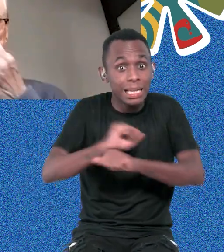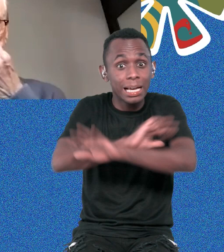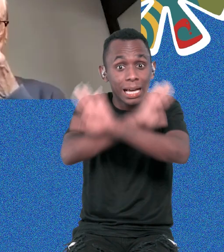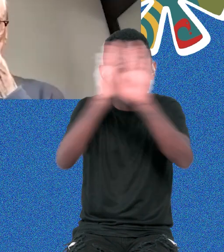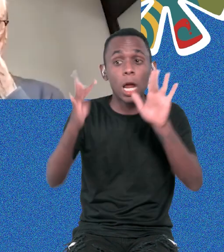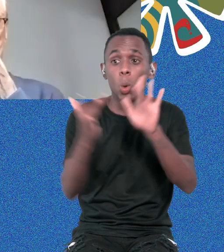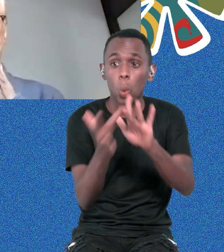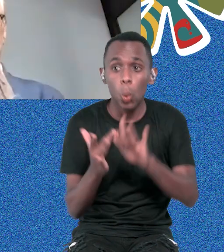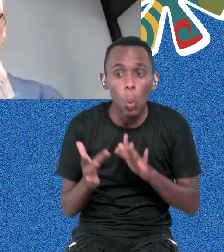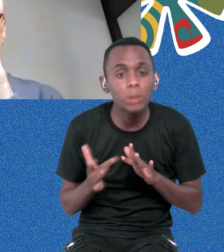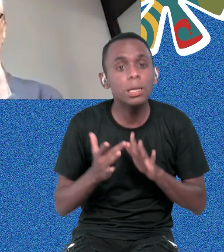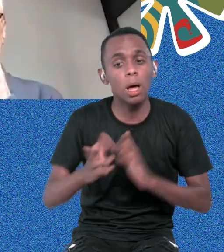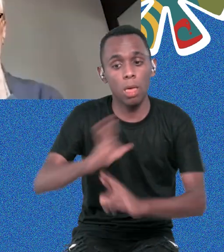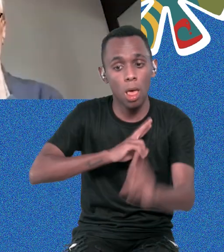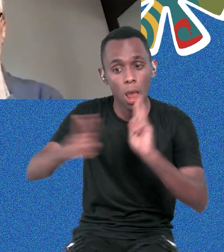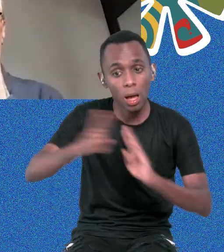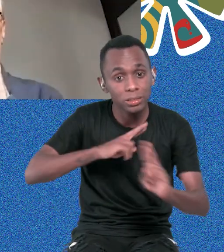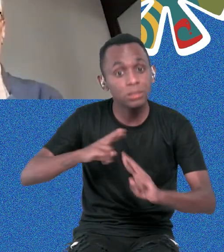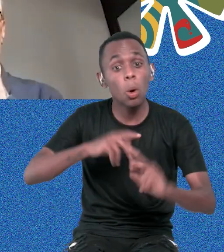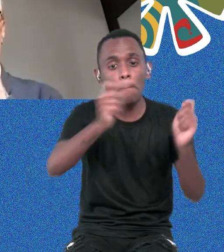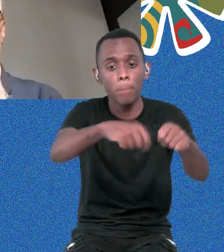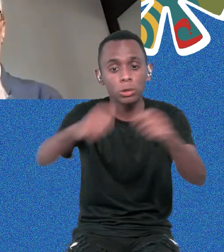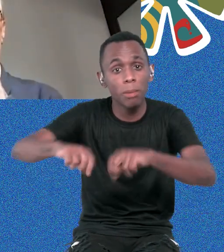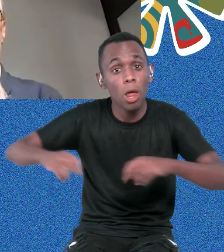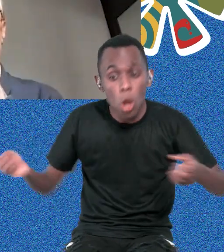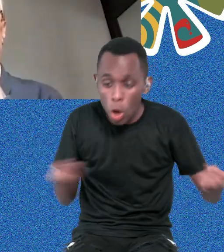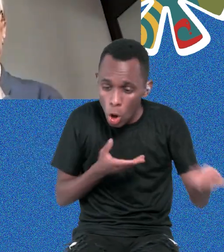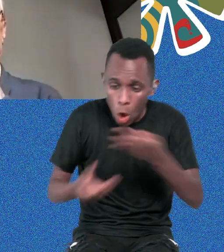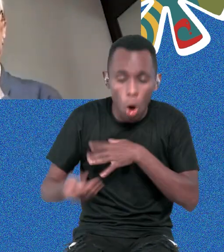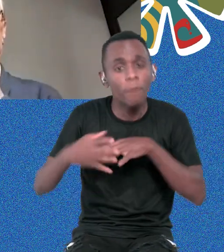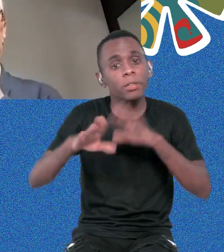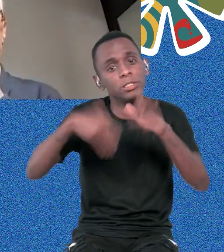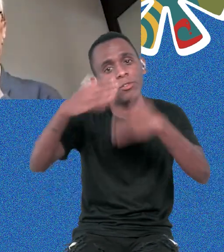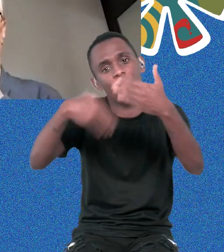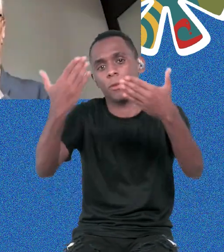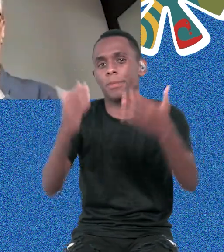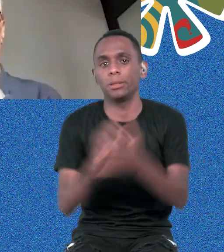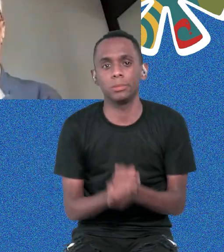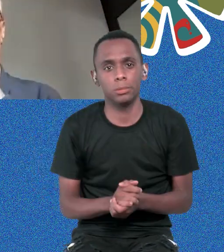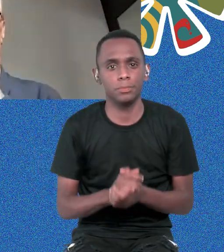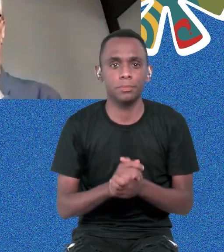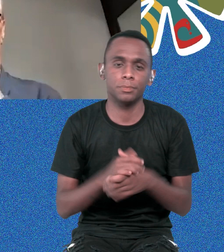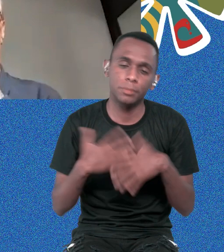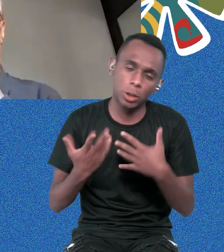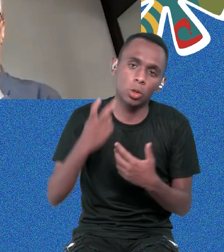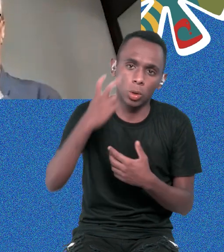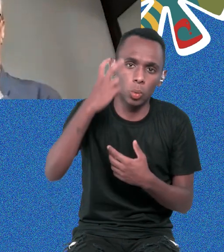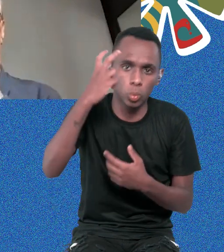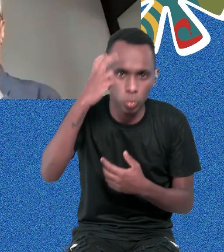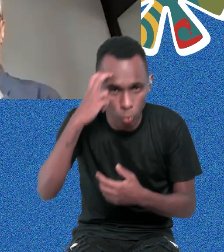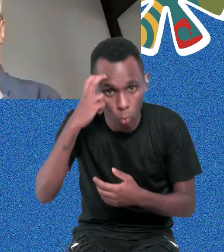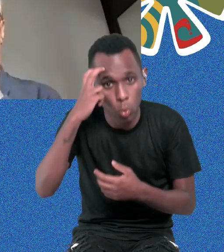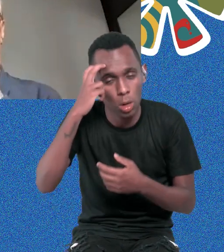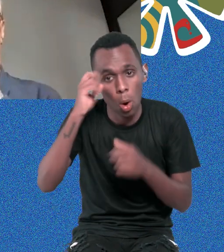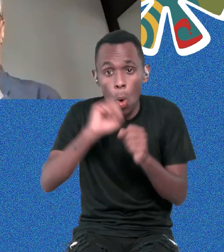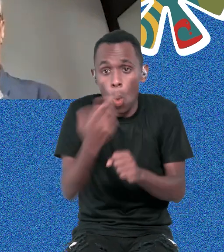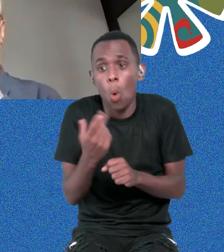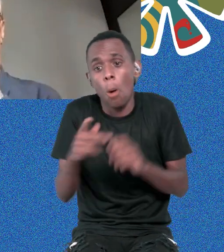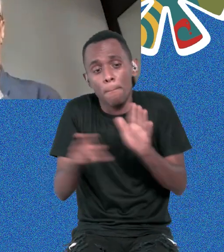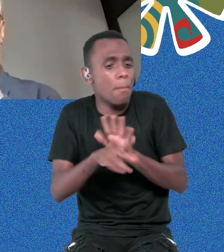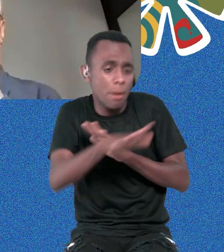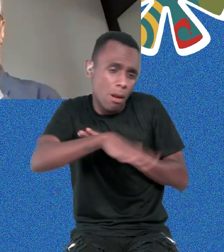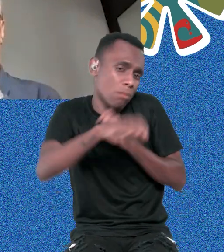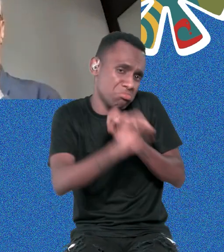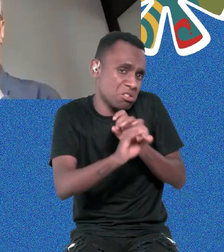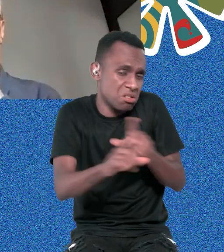dentro de outras dinâmicas formadoras, seja Exato. da cultura, patrimônio cultural, seja do